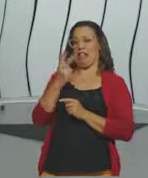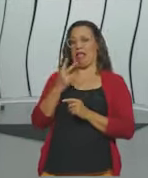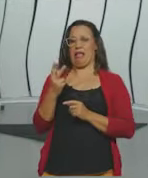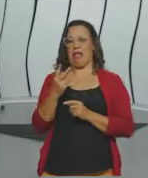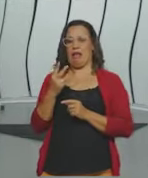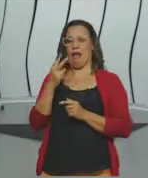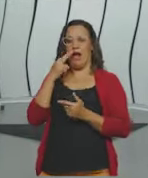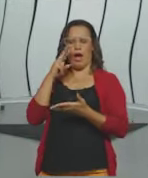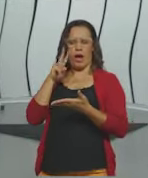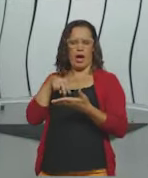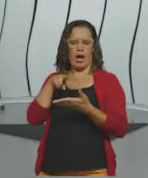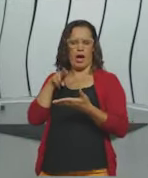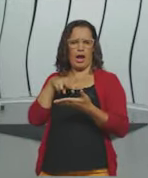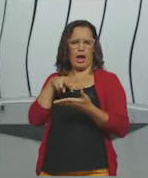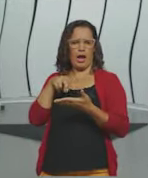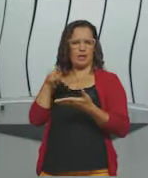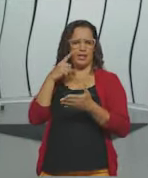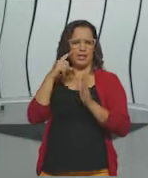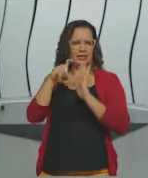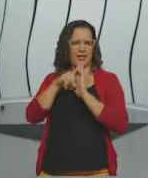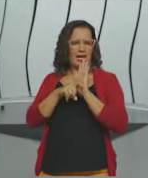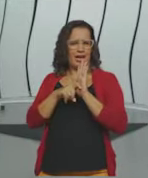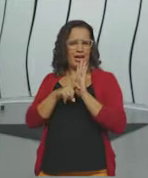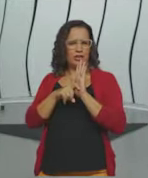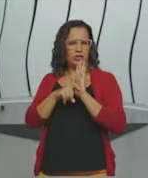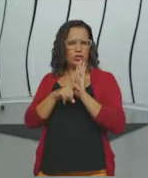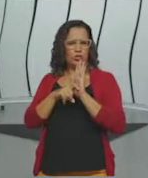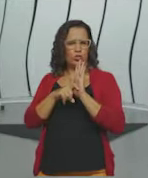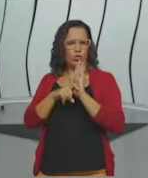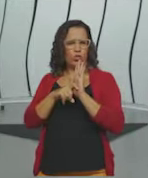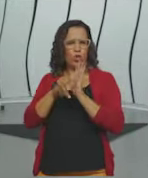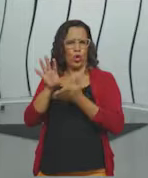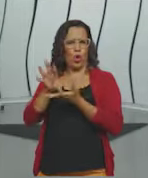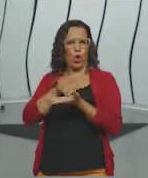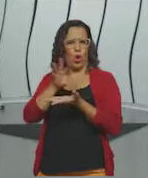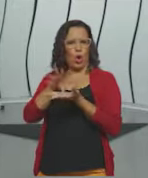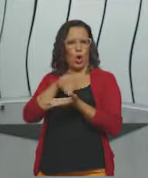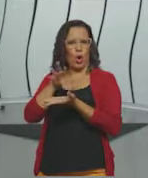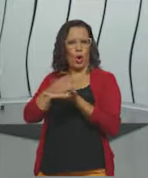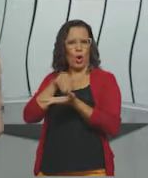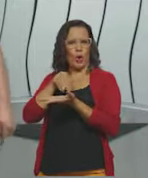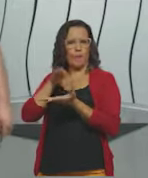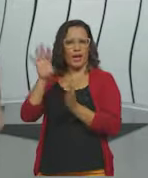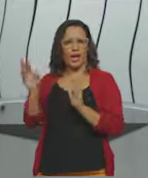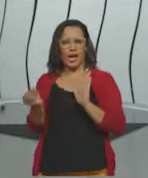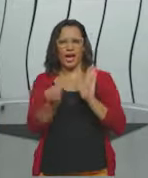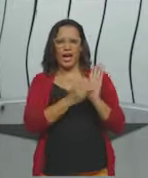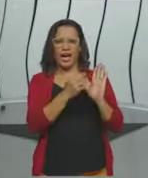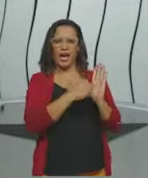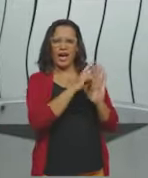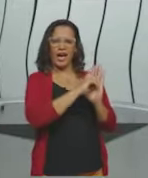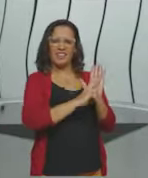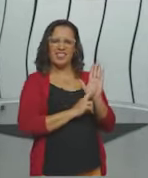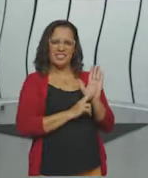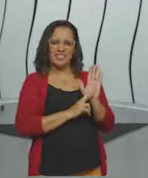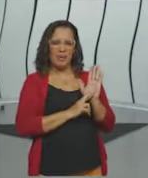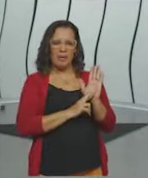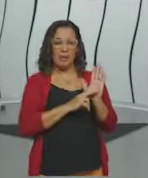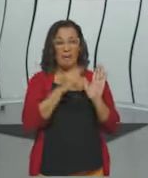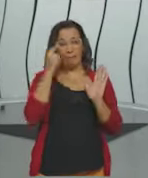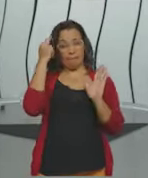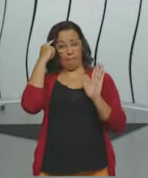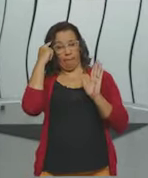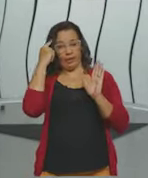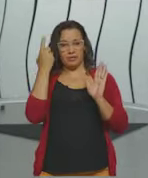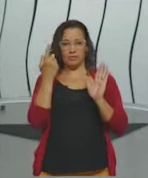lê um texto da prova e coloca lá na redação, copia e coloca na redação, achando que vai se dar